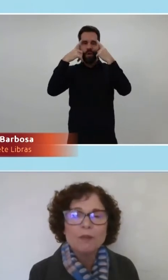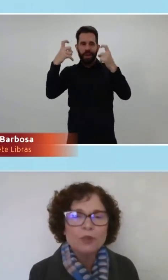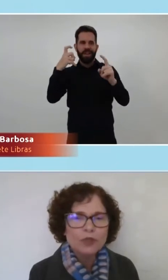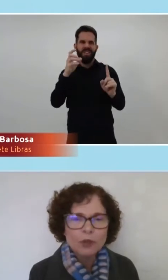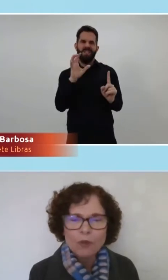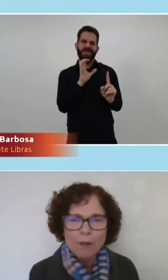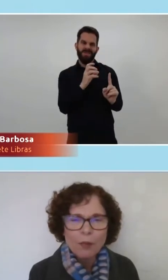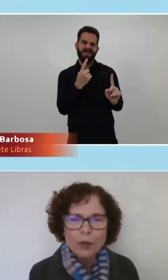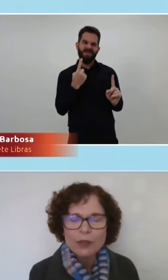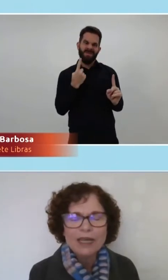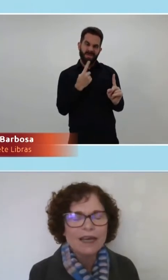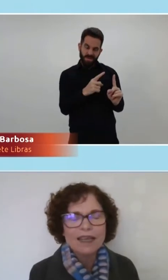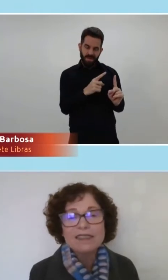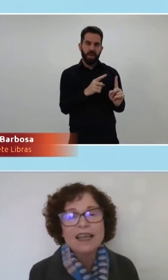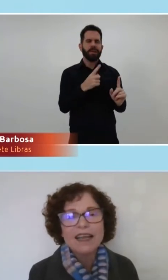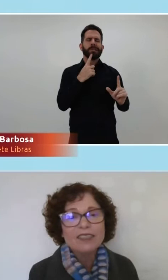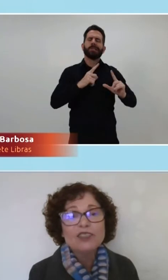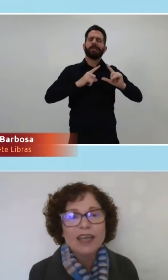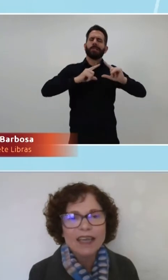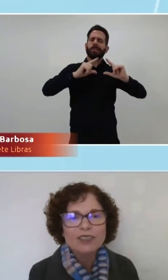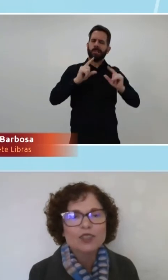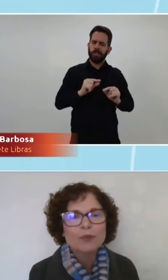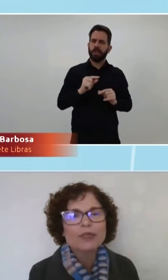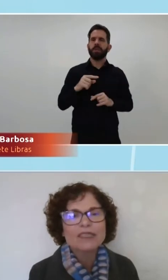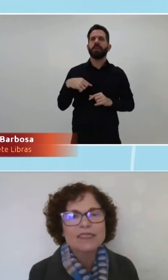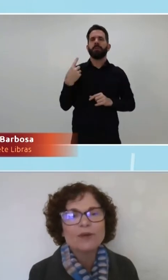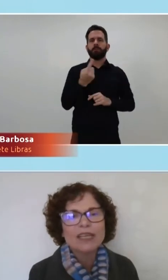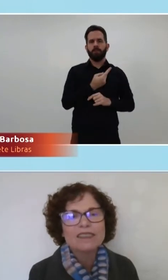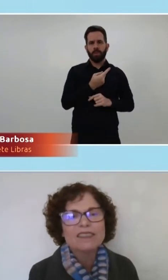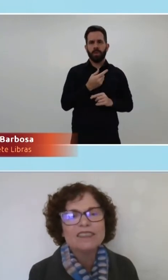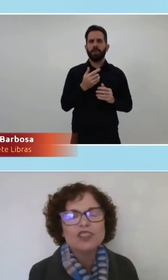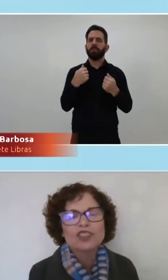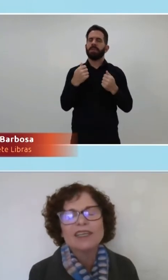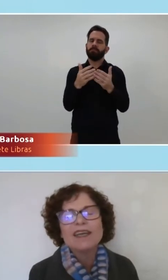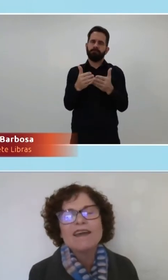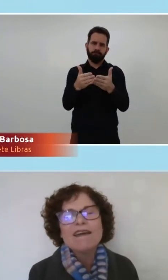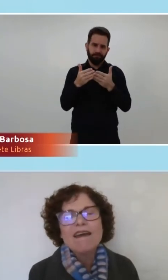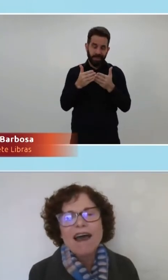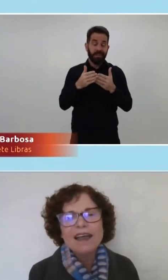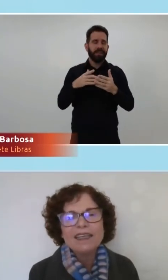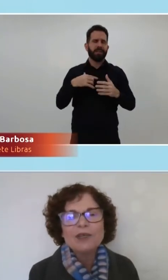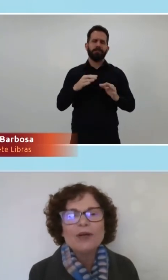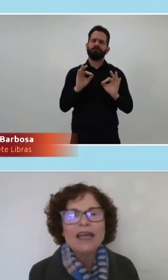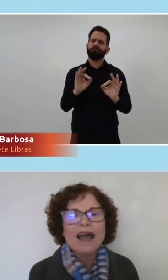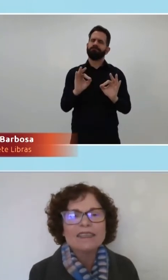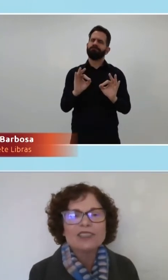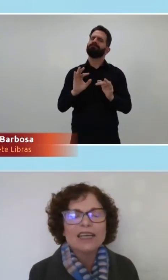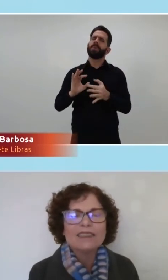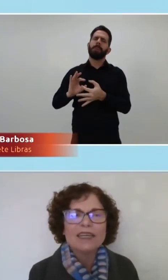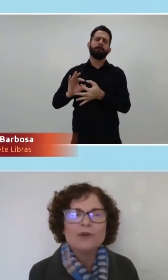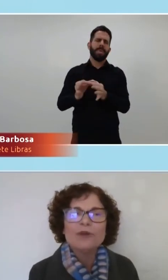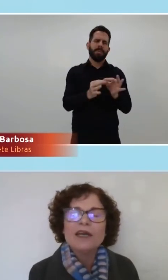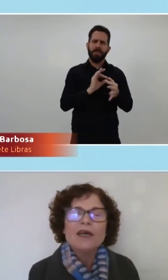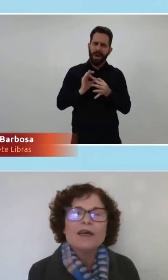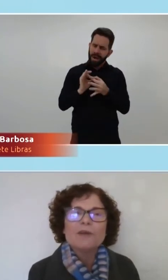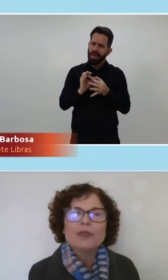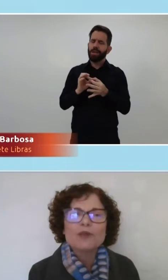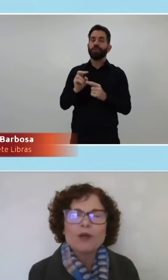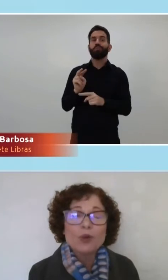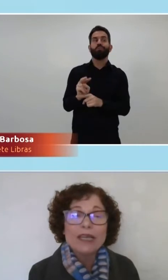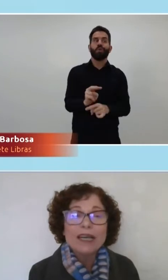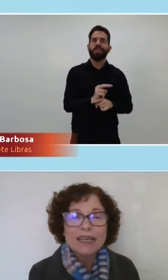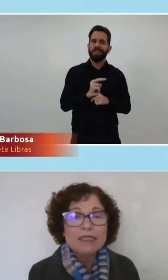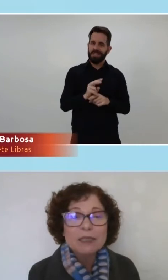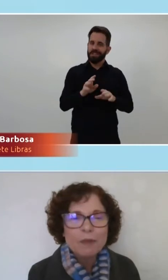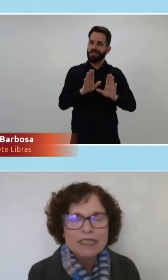conta muito com o apoio da excelente rede de proteção que existe aí em Goiás. Né? Então, pessoal